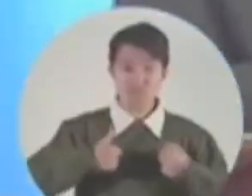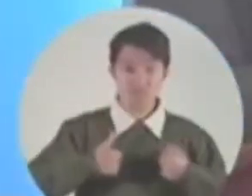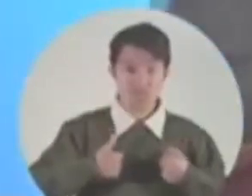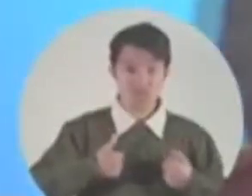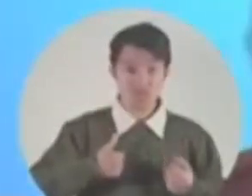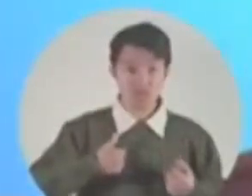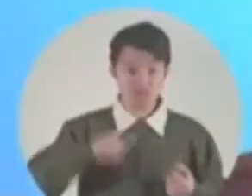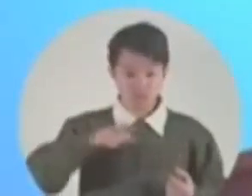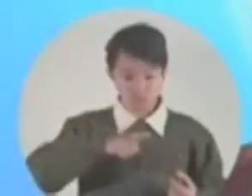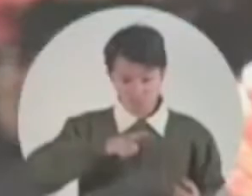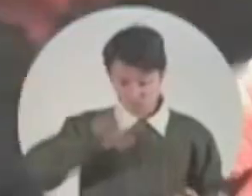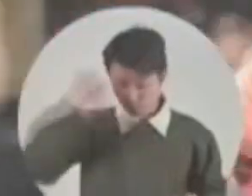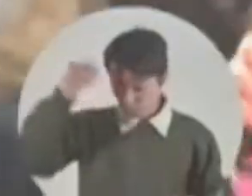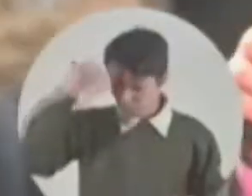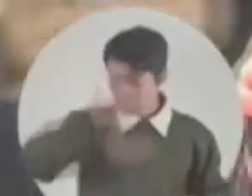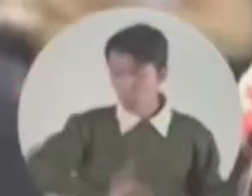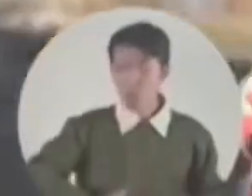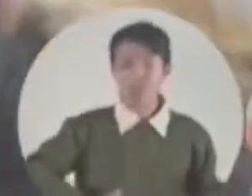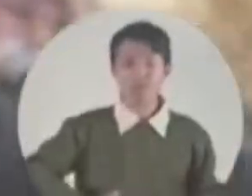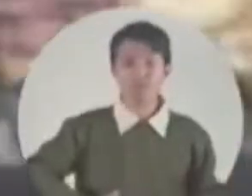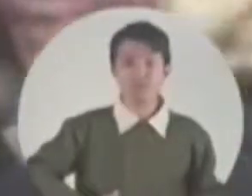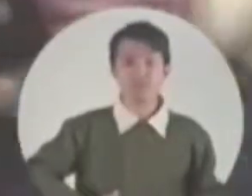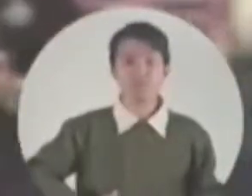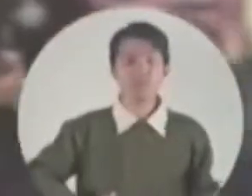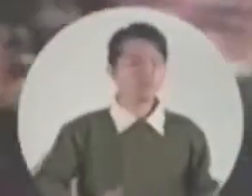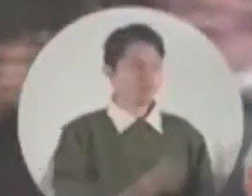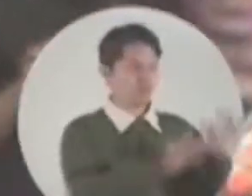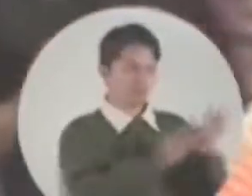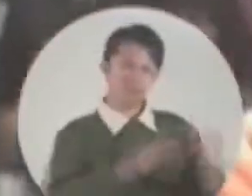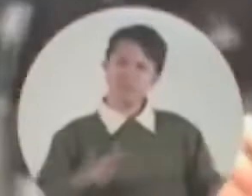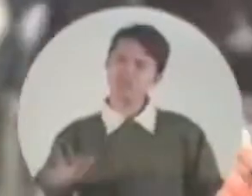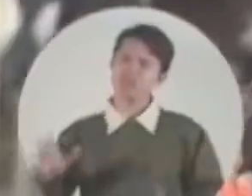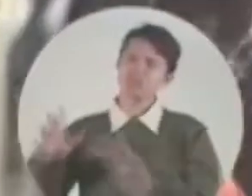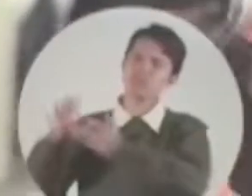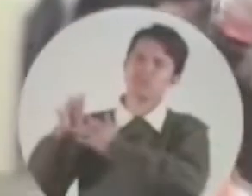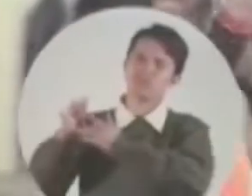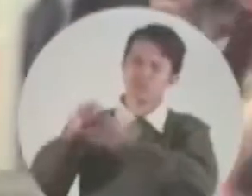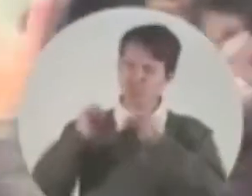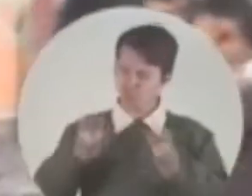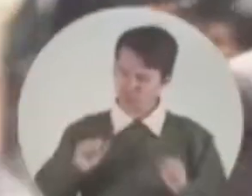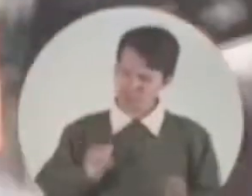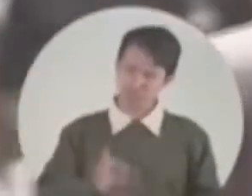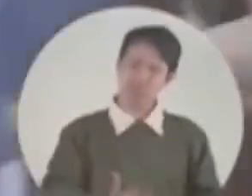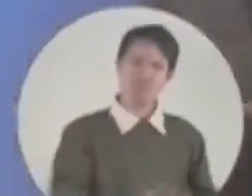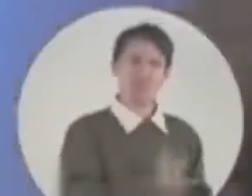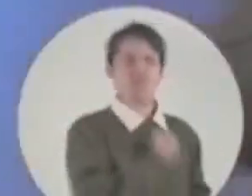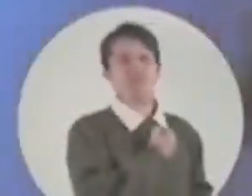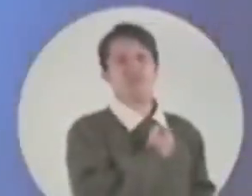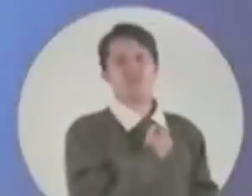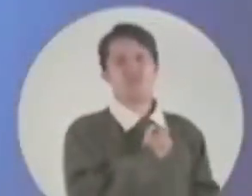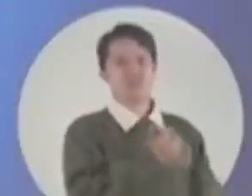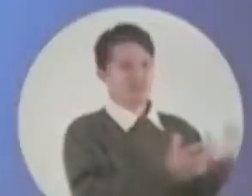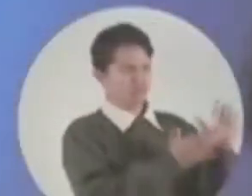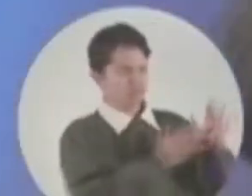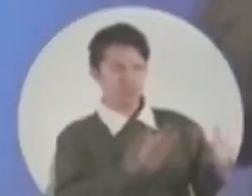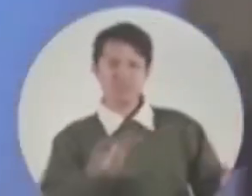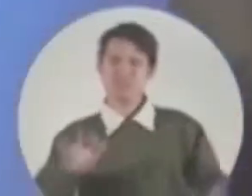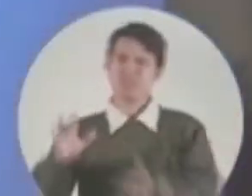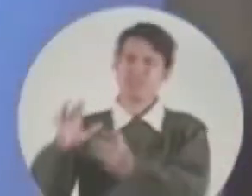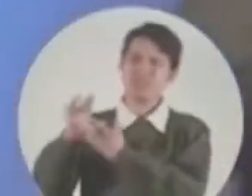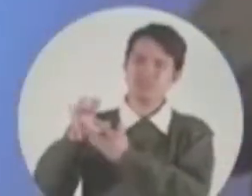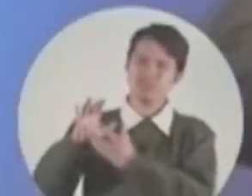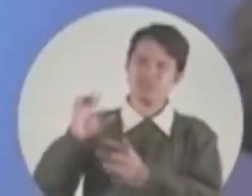pessoas: eu sou prova de que Jesus